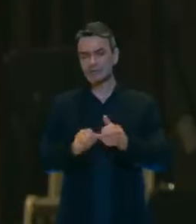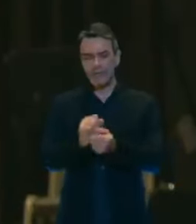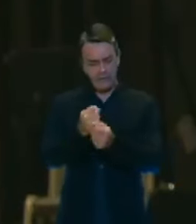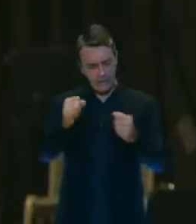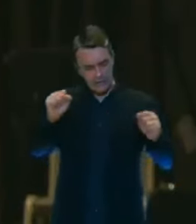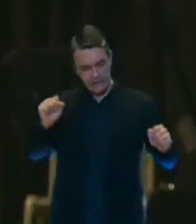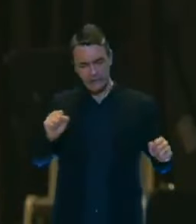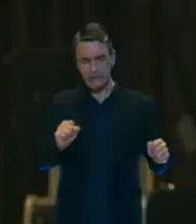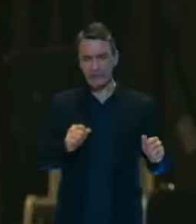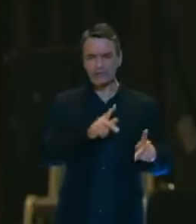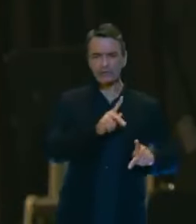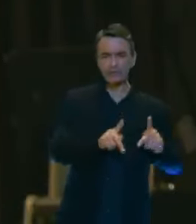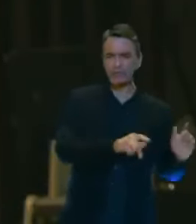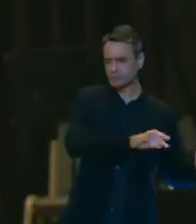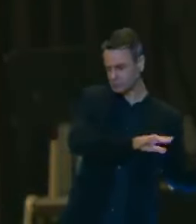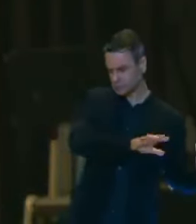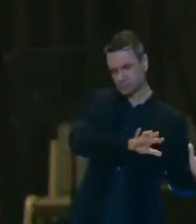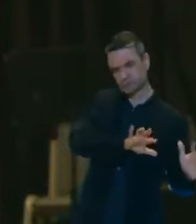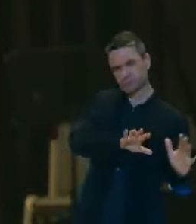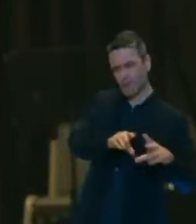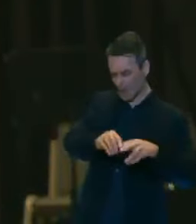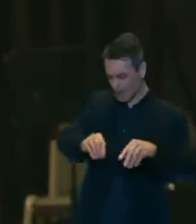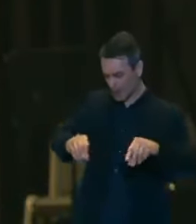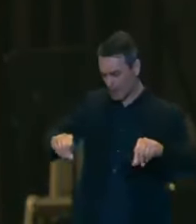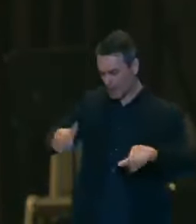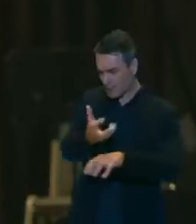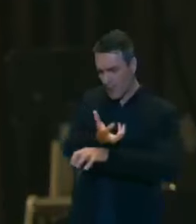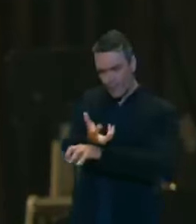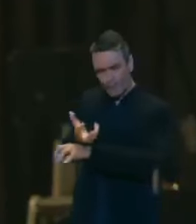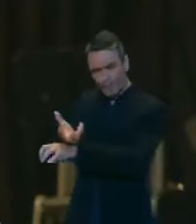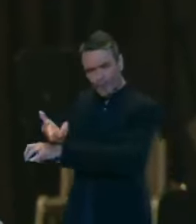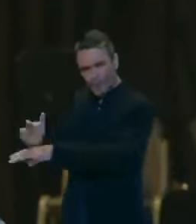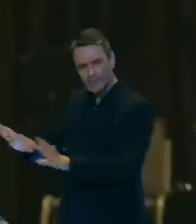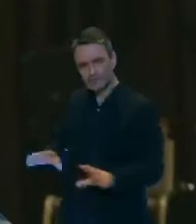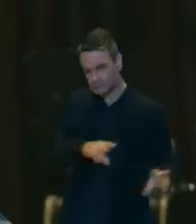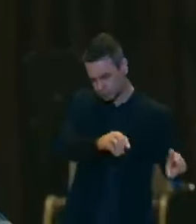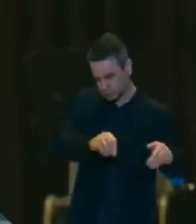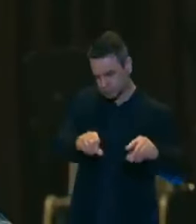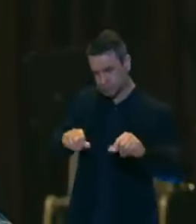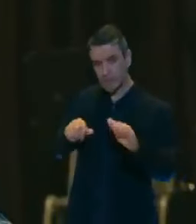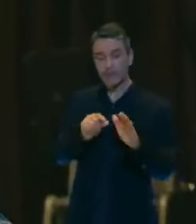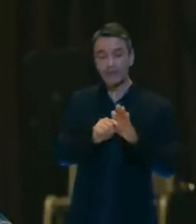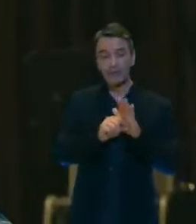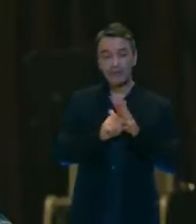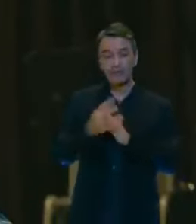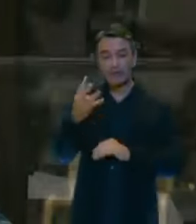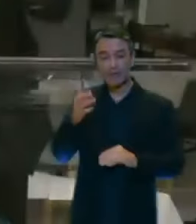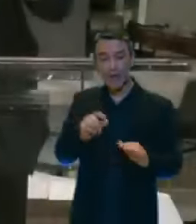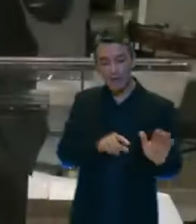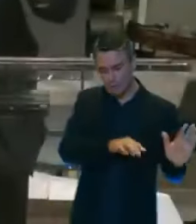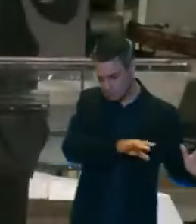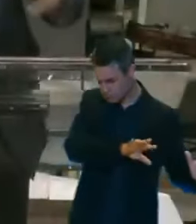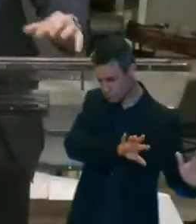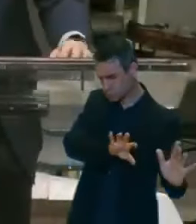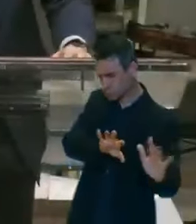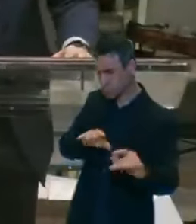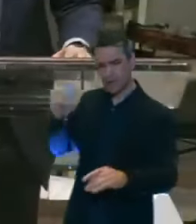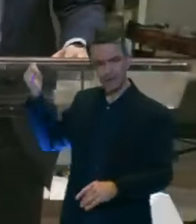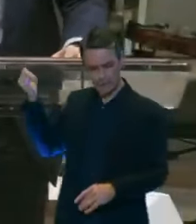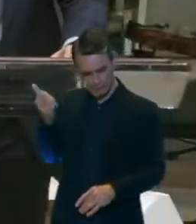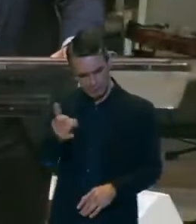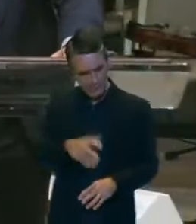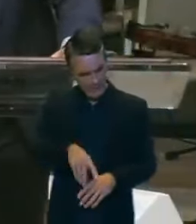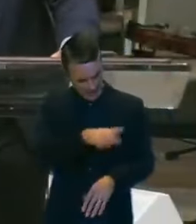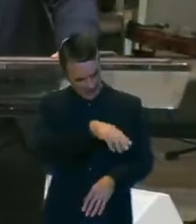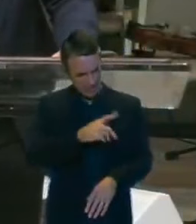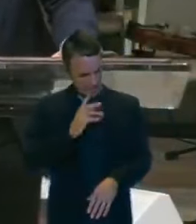há muito tempo no deserto. E olha o que a palavra de Deus diz, versículo 4: vocês viram o que eu fiz aos